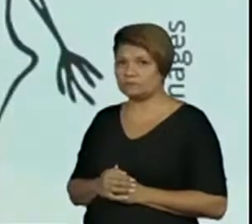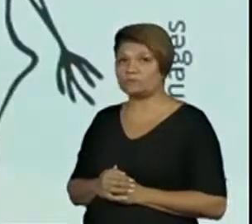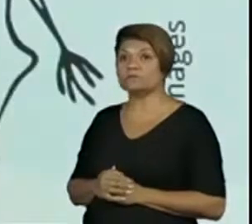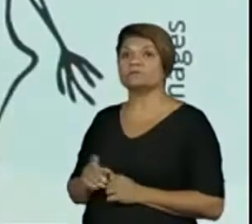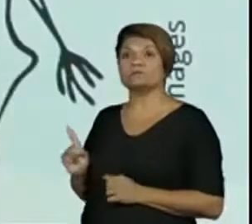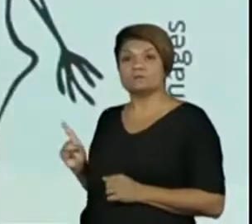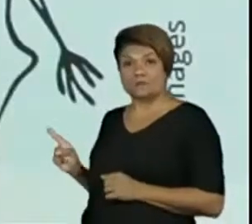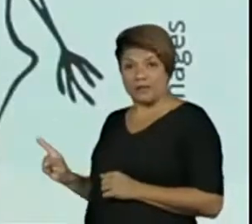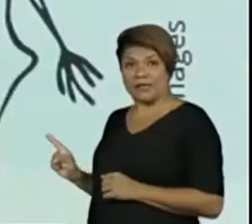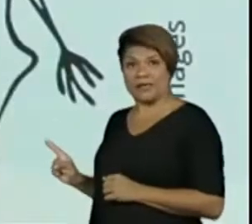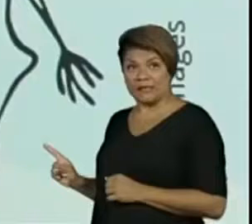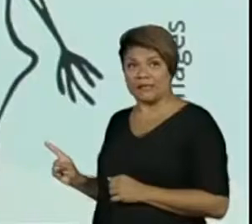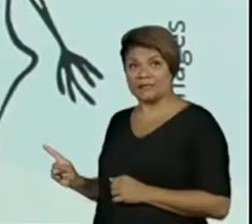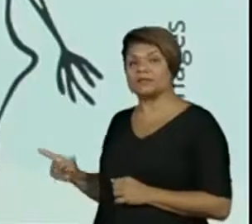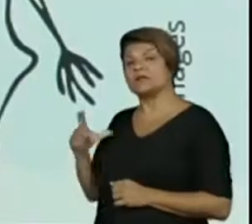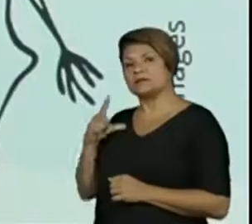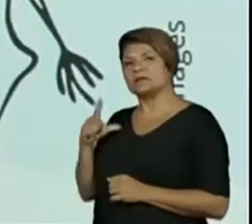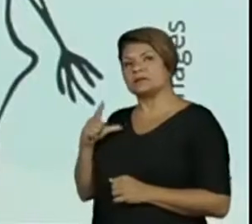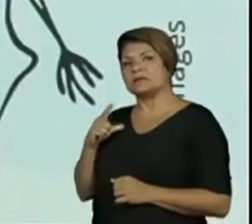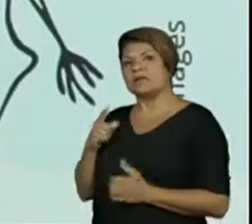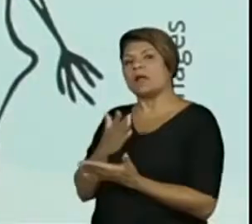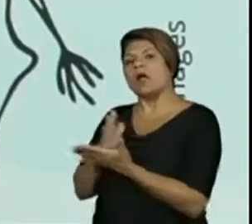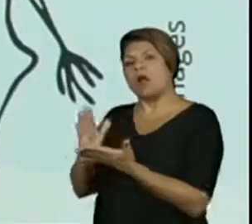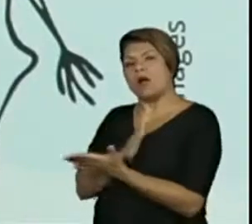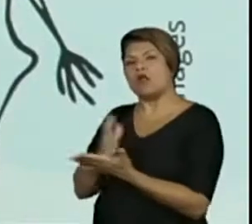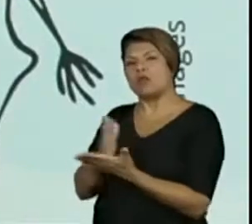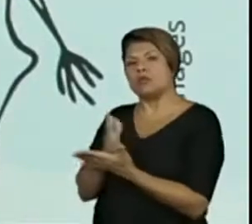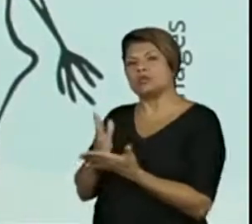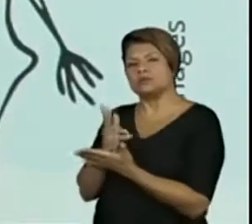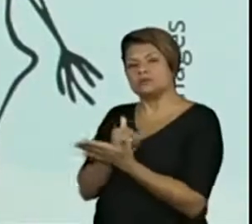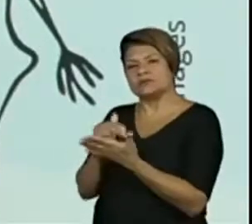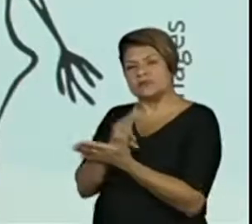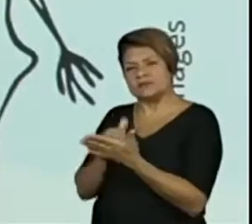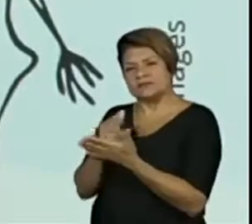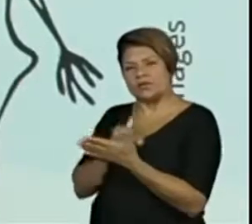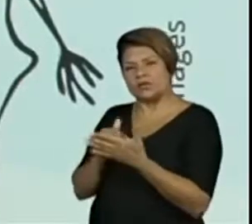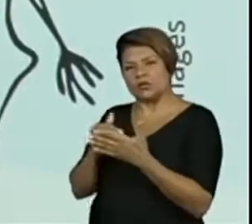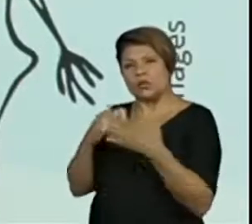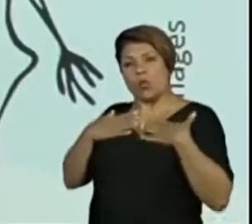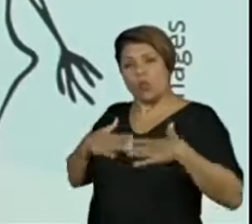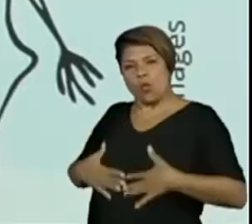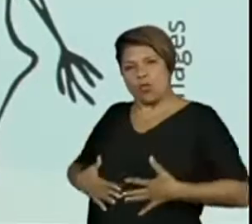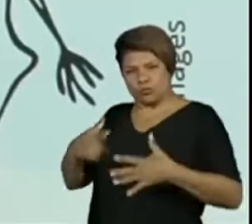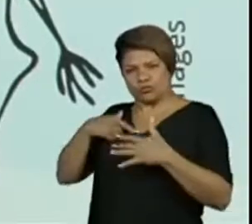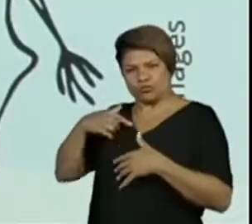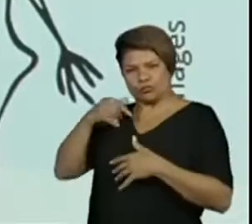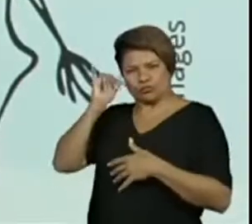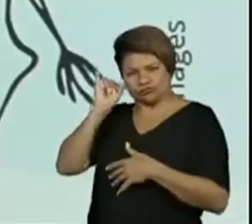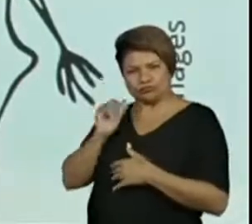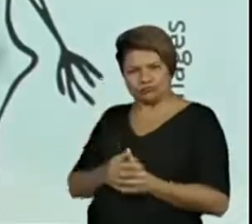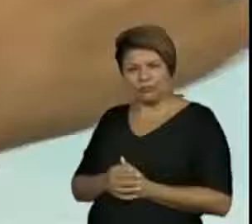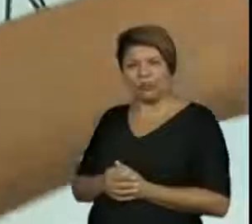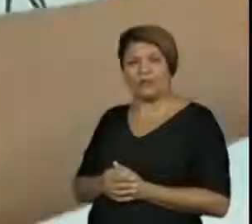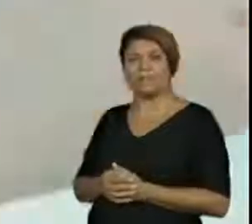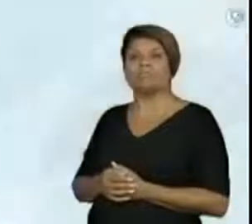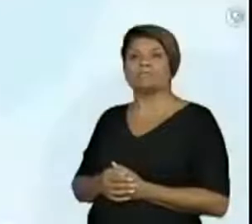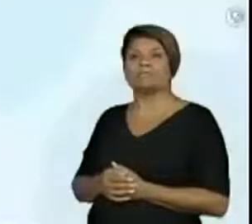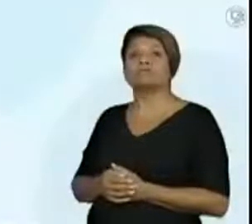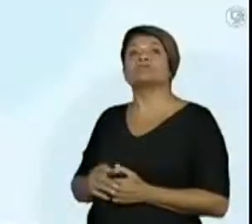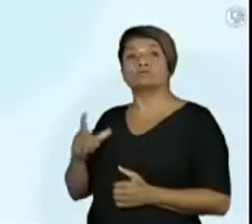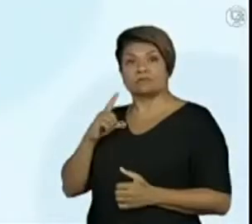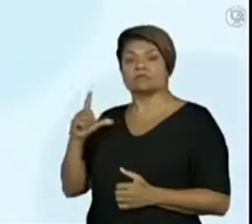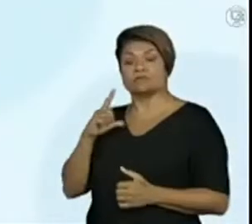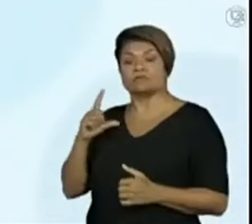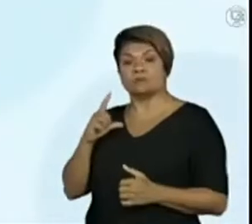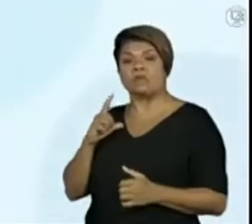em que a gente observa alguns traços que eu vou destacar para vocês. E aí a gente tem marcas